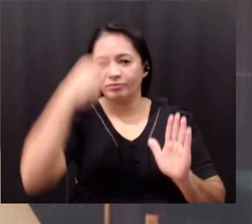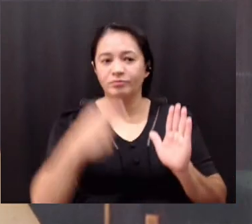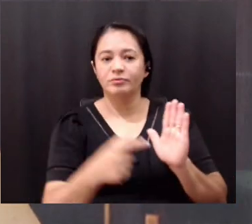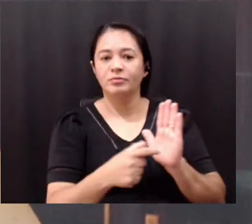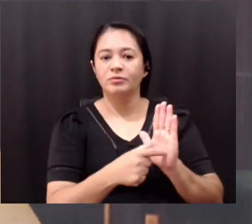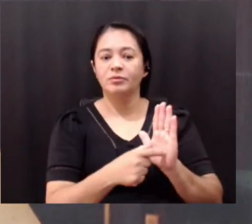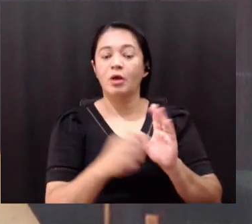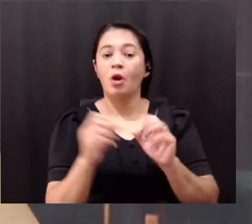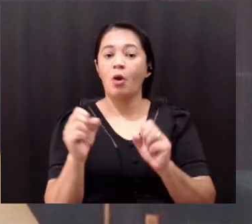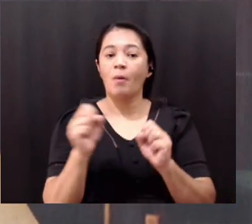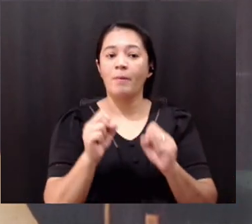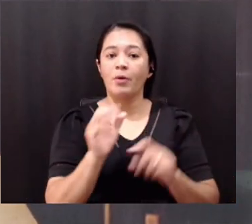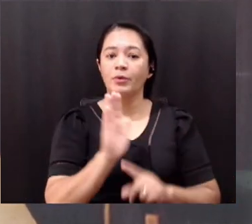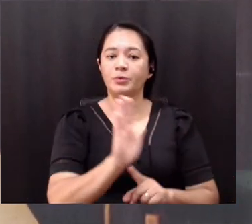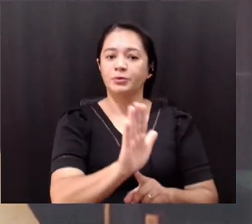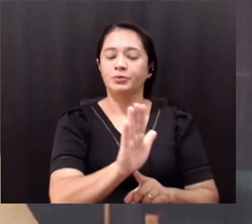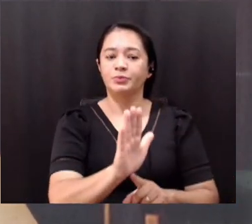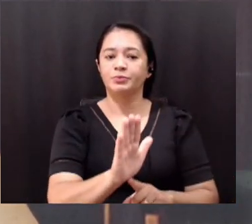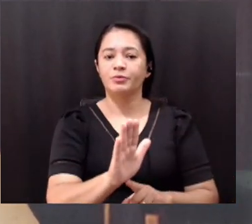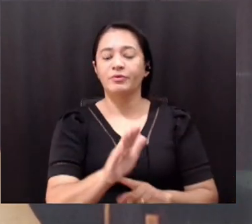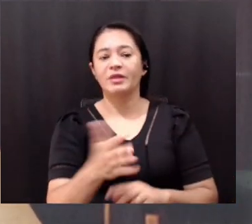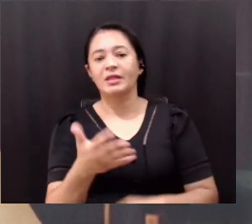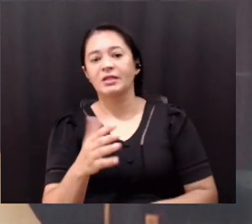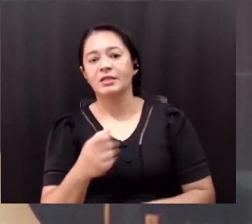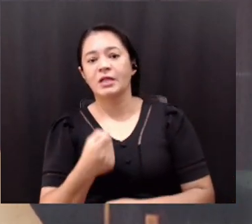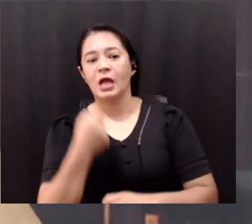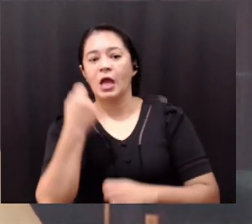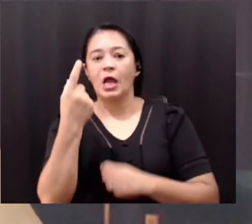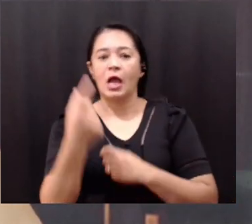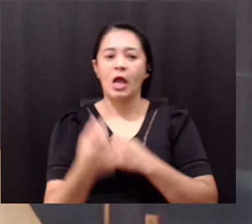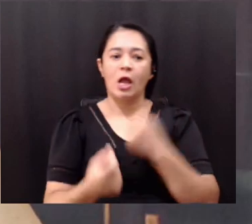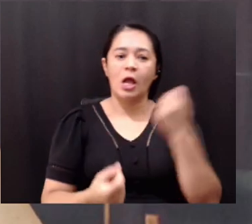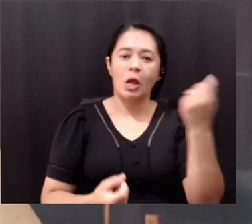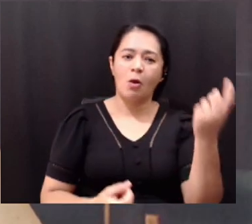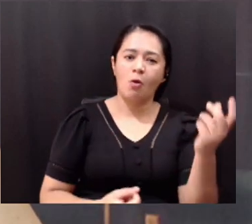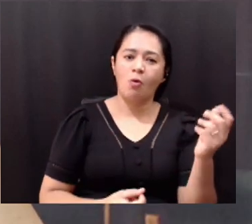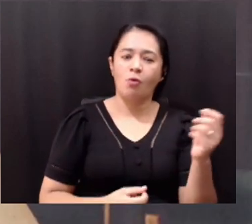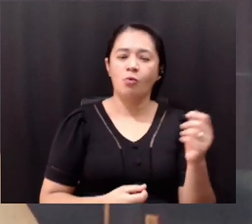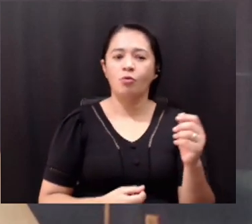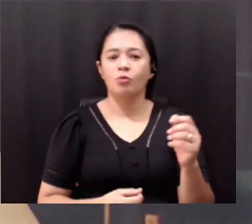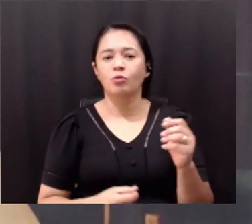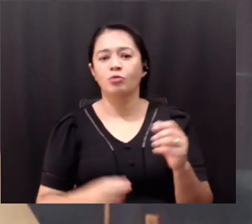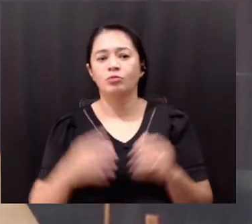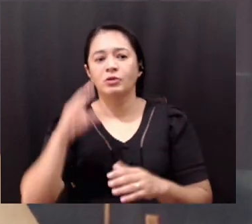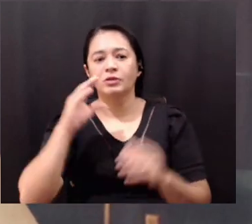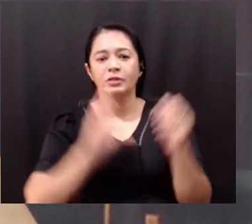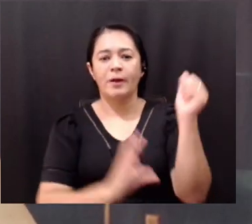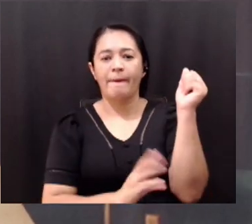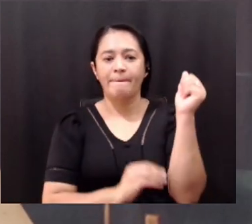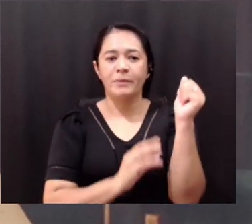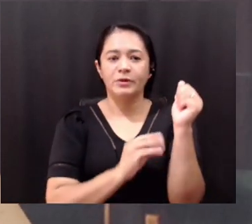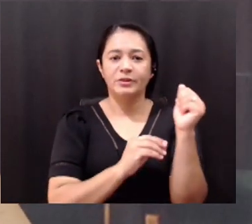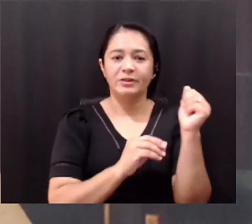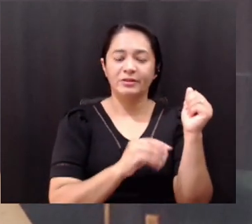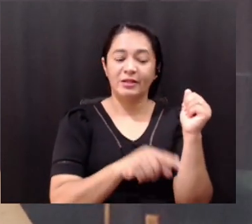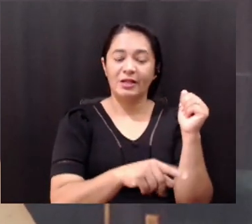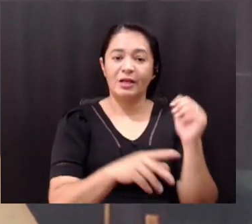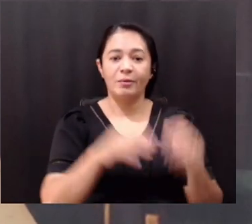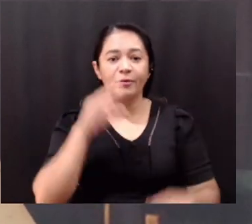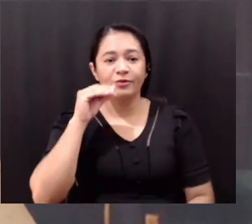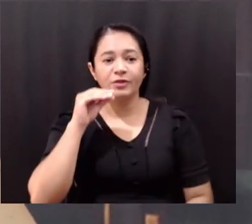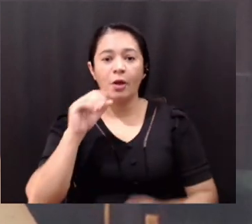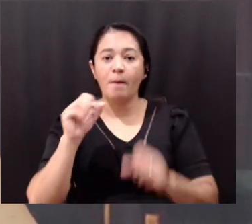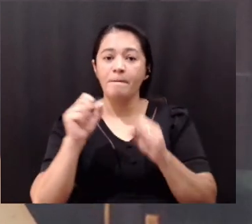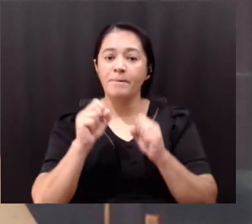nisso. Então, muitas funções que são burocráticas, que podem gerar uma sobrecarga para o funcionário, podem ser auxiliadas